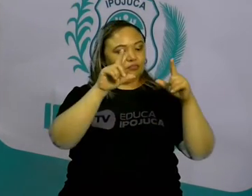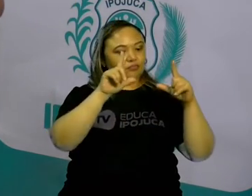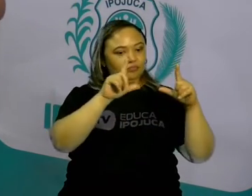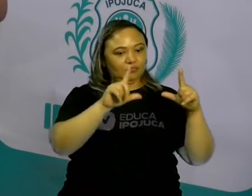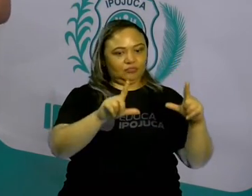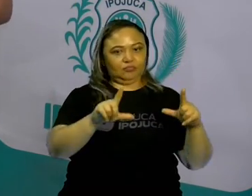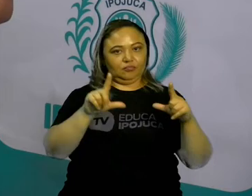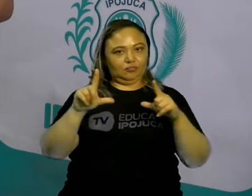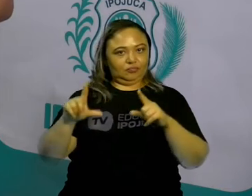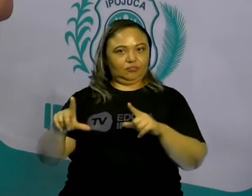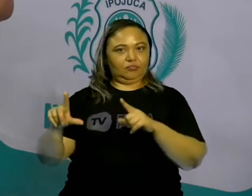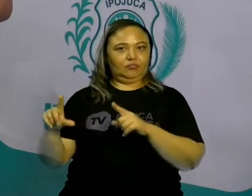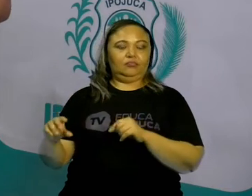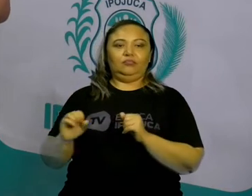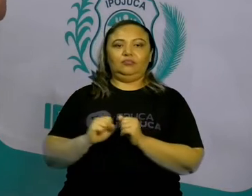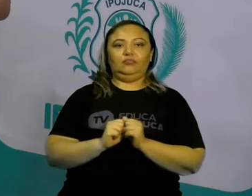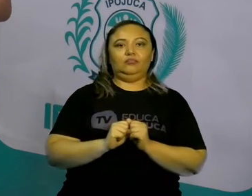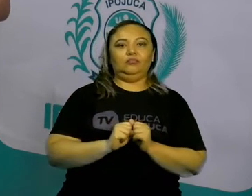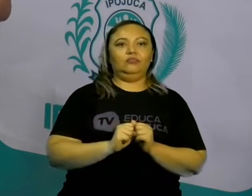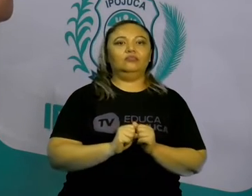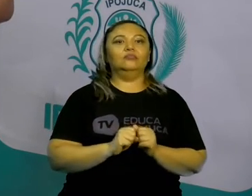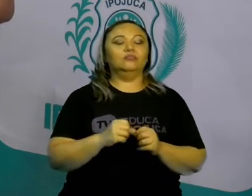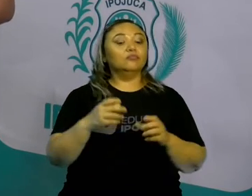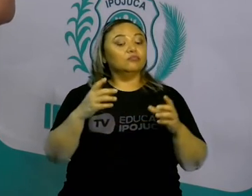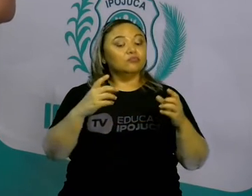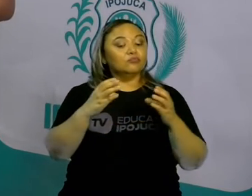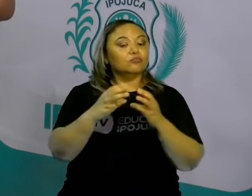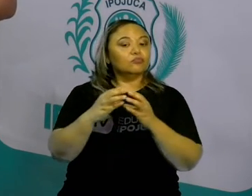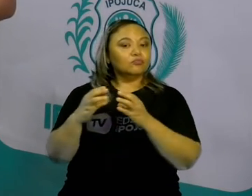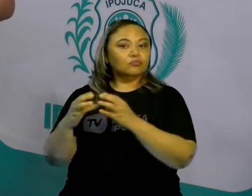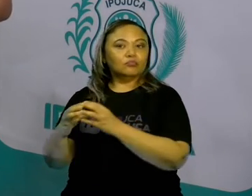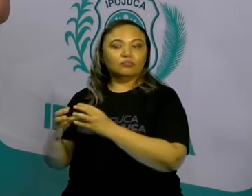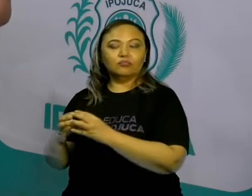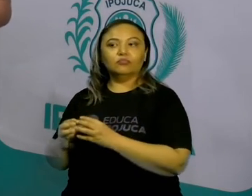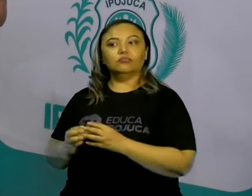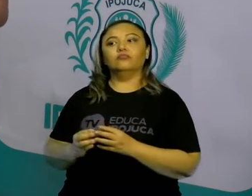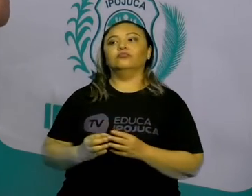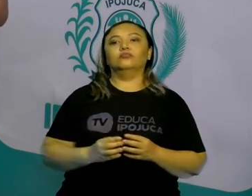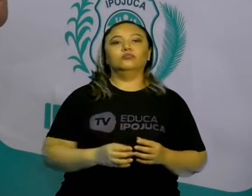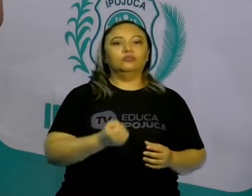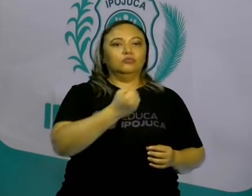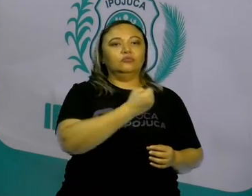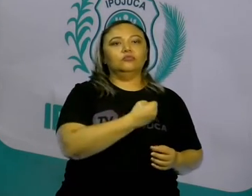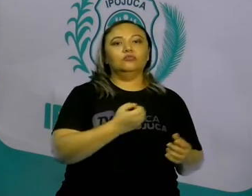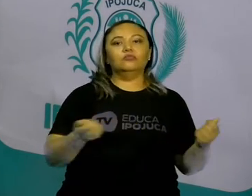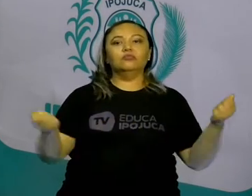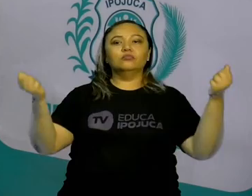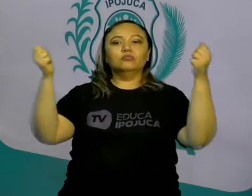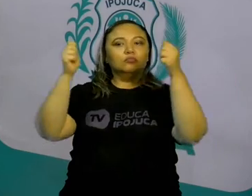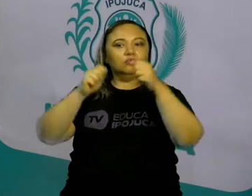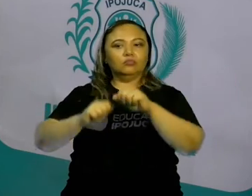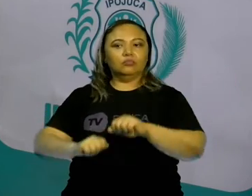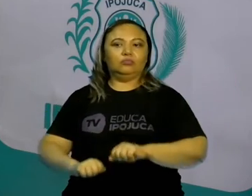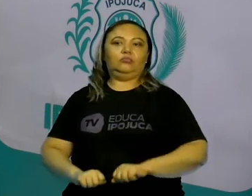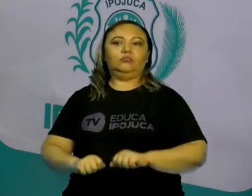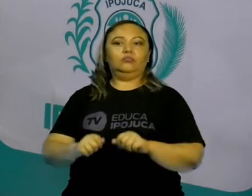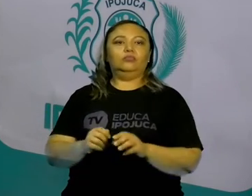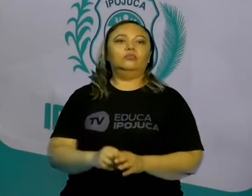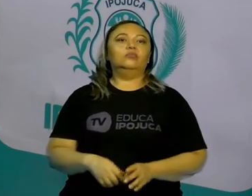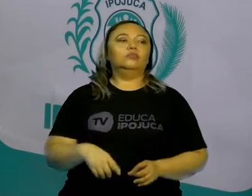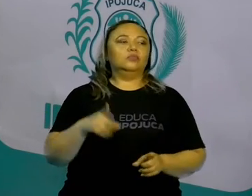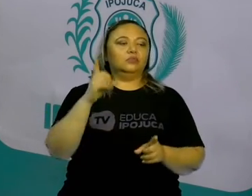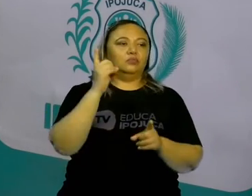amostral é o conjunto de todas as possibilidades possíveis piadas um papo acontecer um experimento